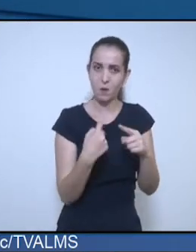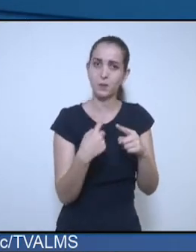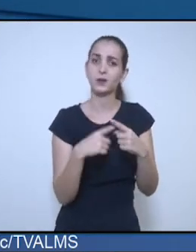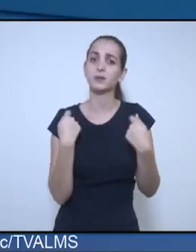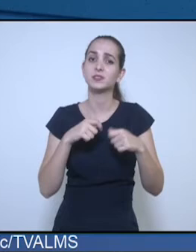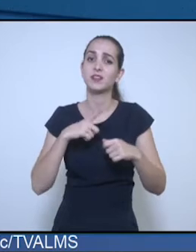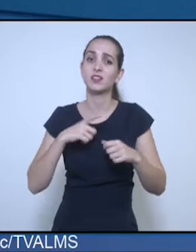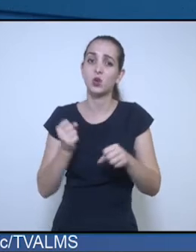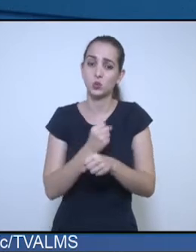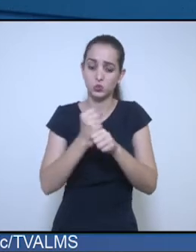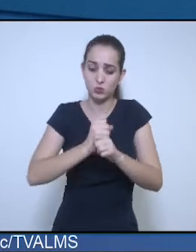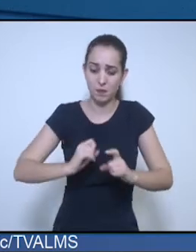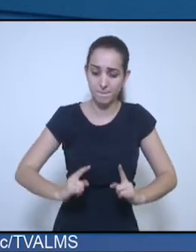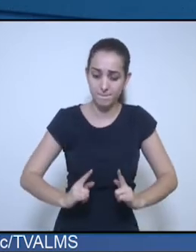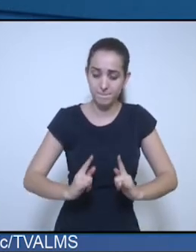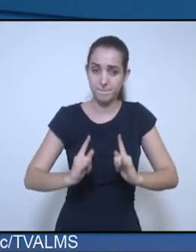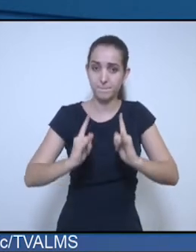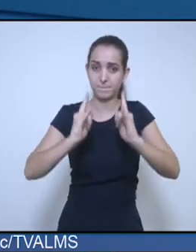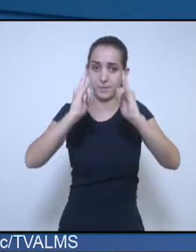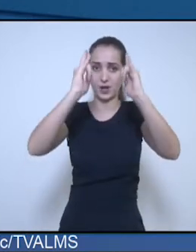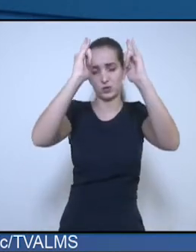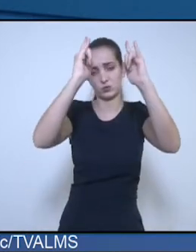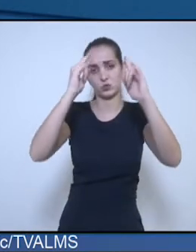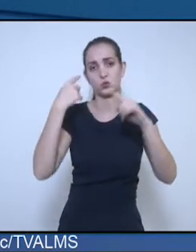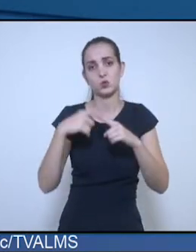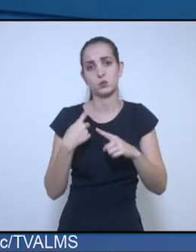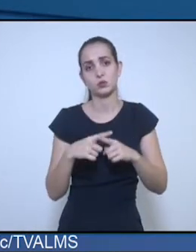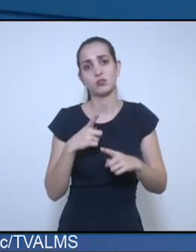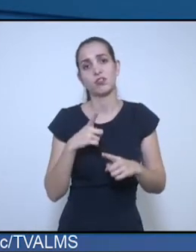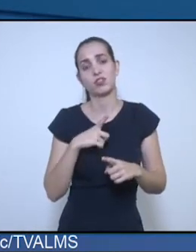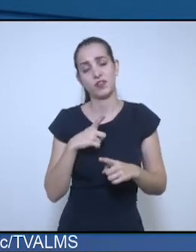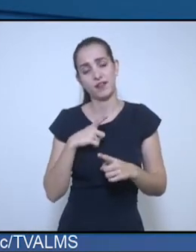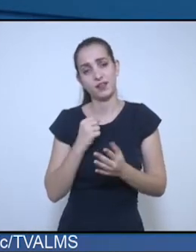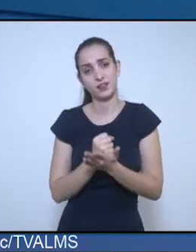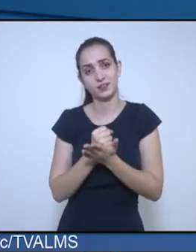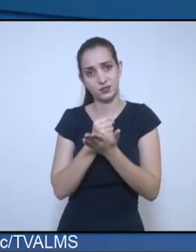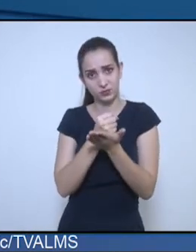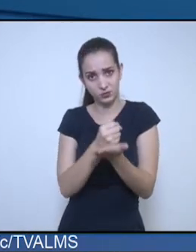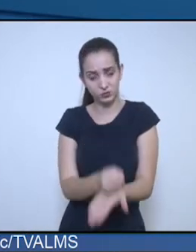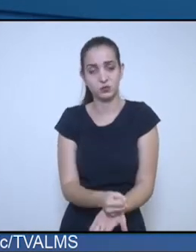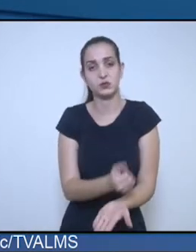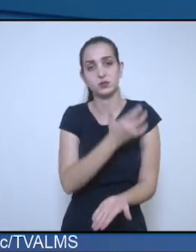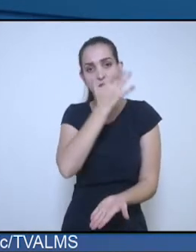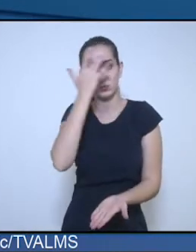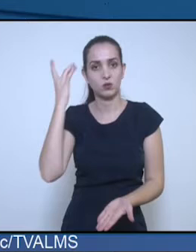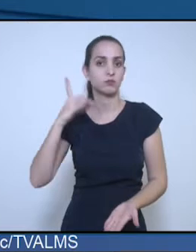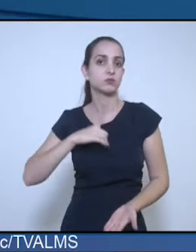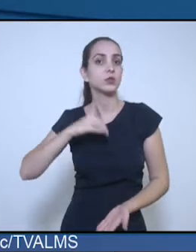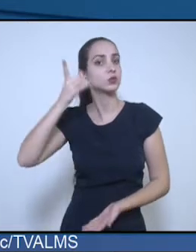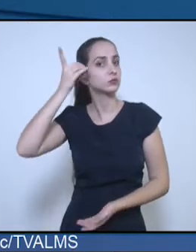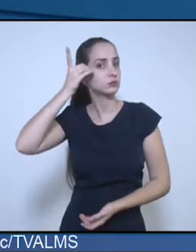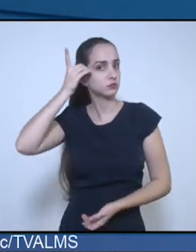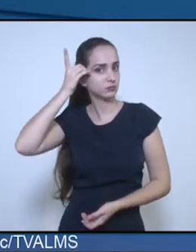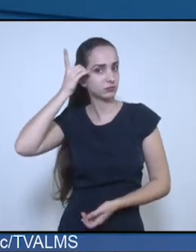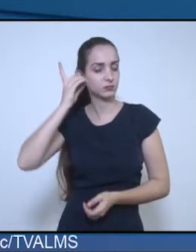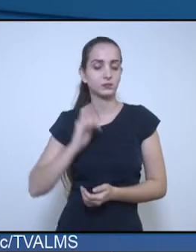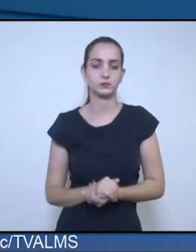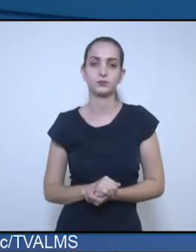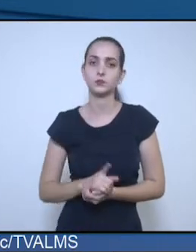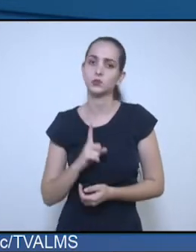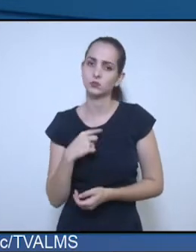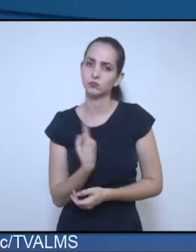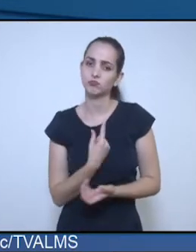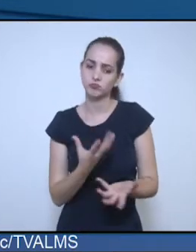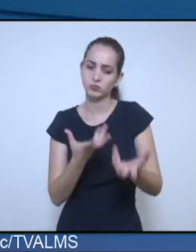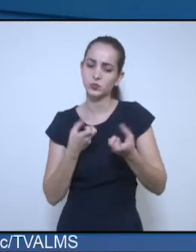prédios lá do Varela, que tenham assistência às pessoas com síndrome de Down. E nós fomos